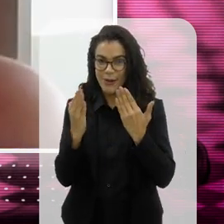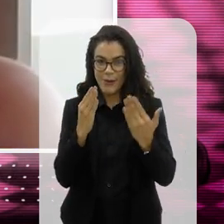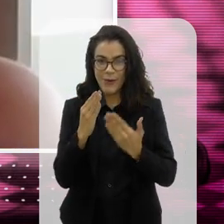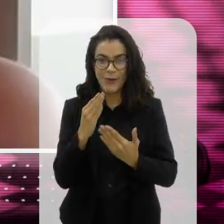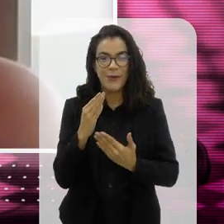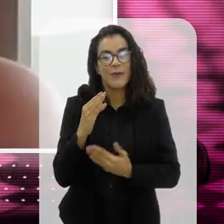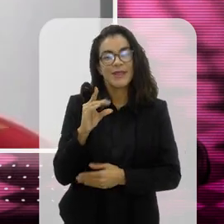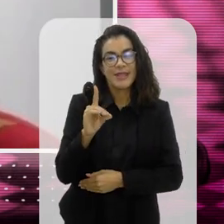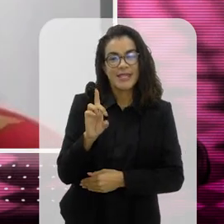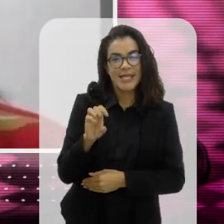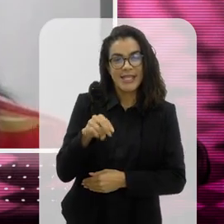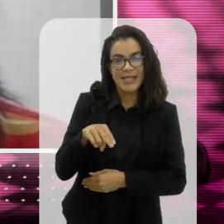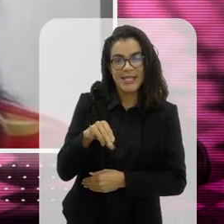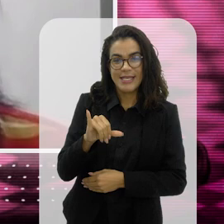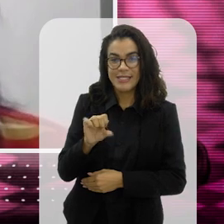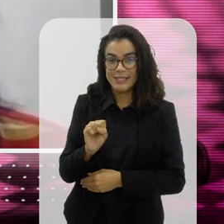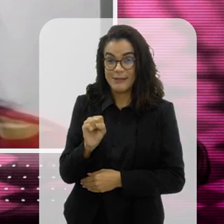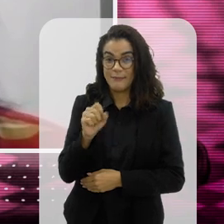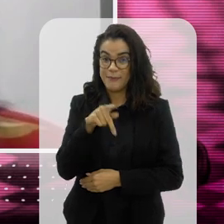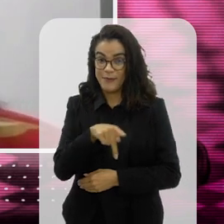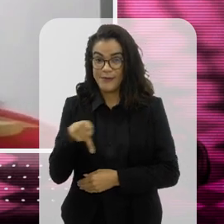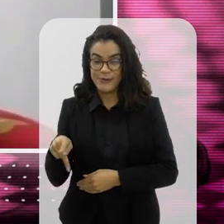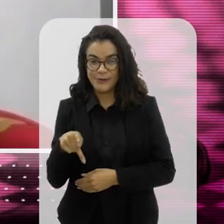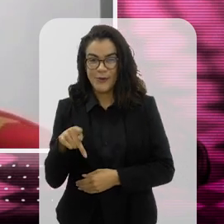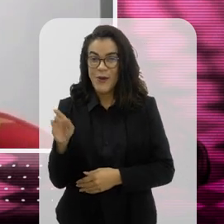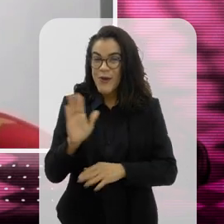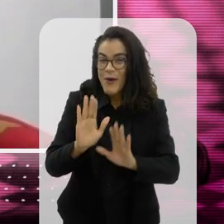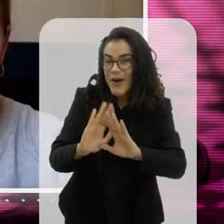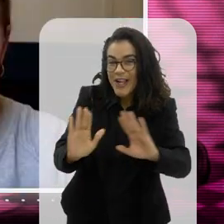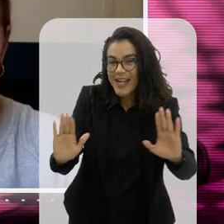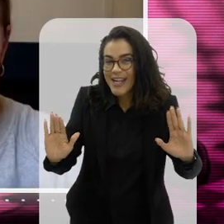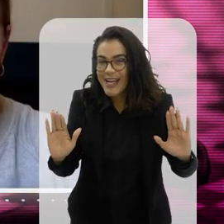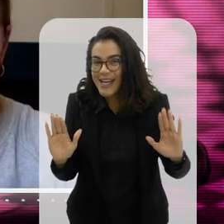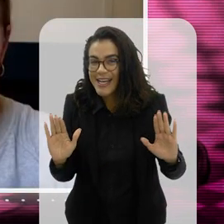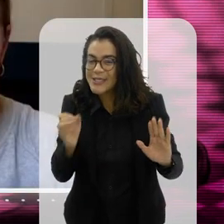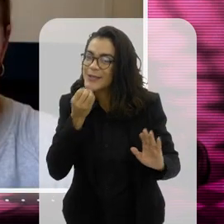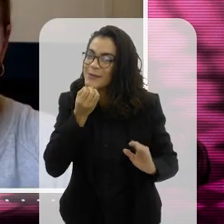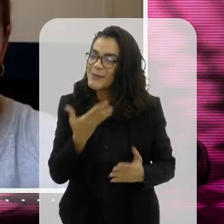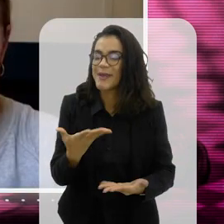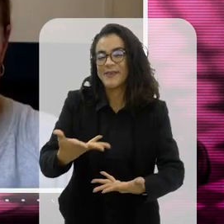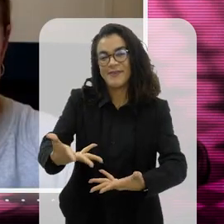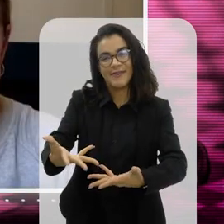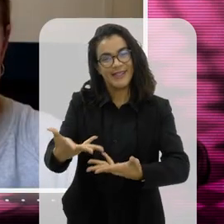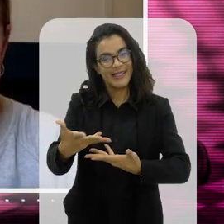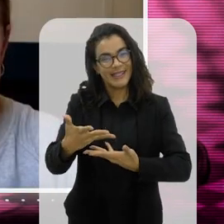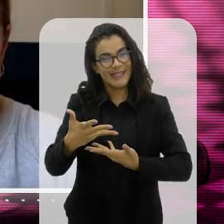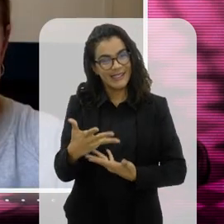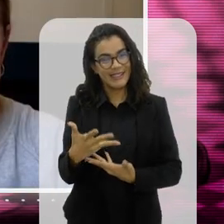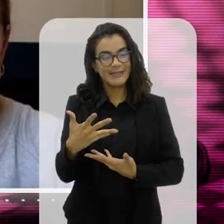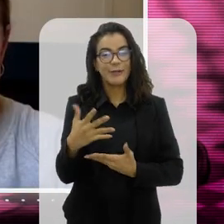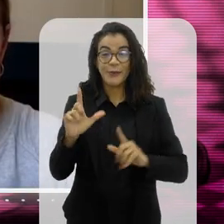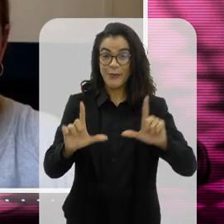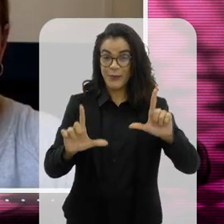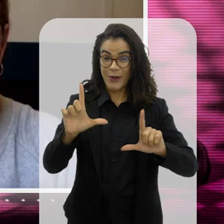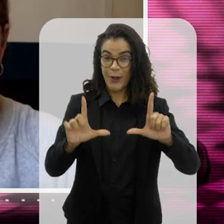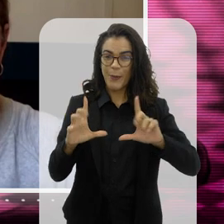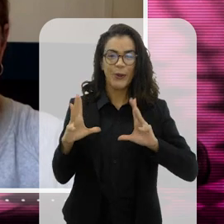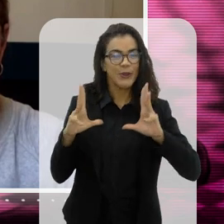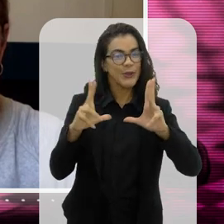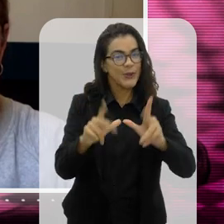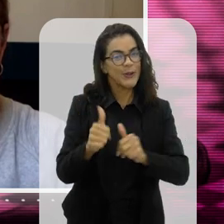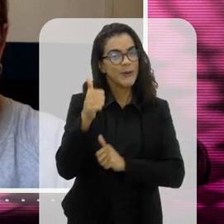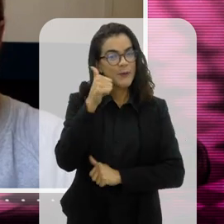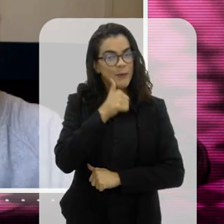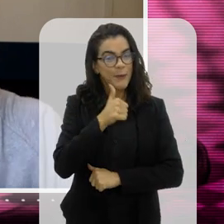psicóloga, Mariana Picanço, advogada e professora. Olá! Sejam muito bem-vindas no